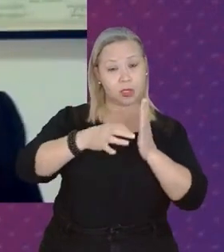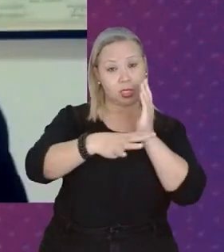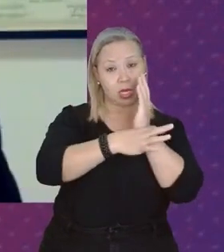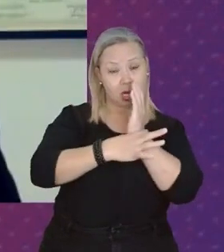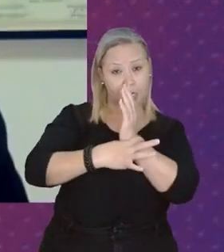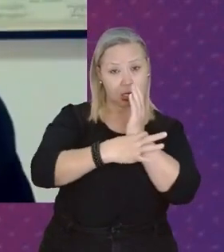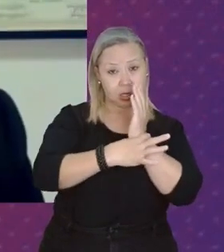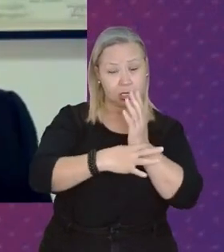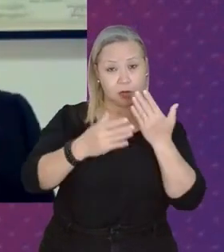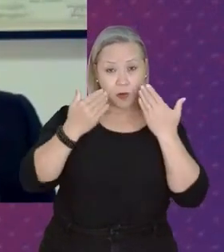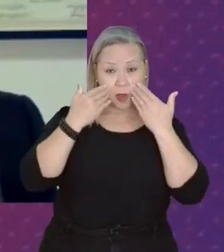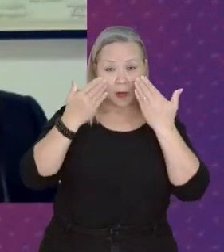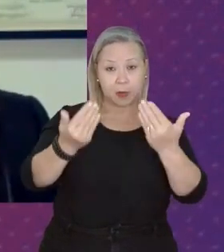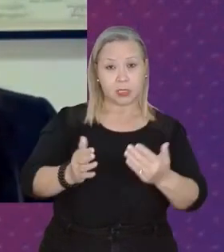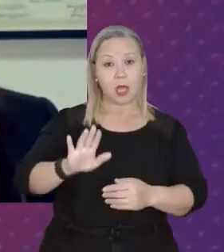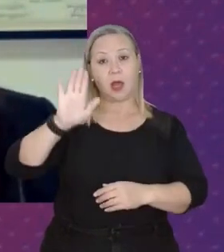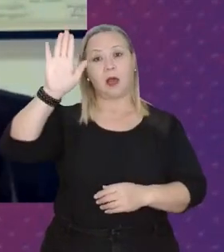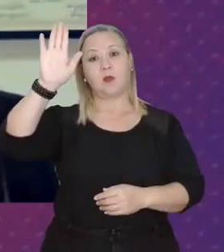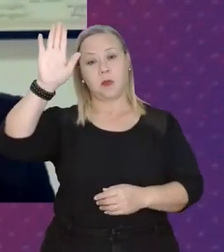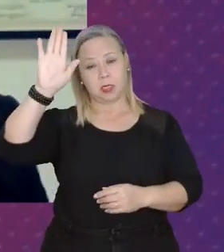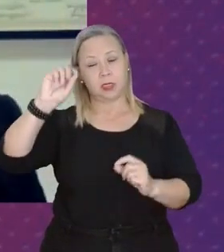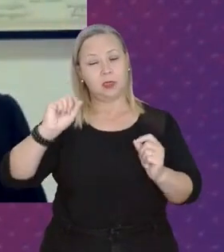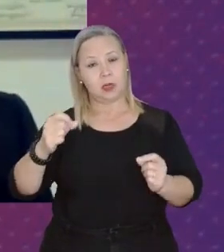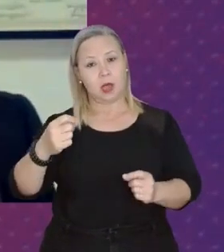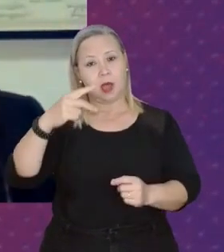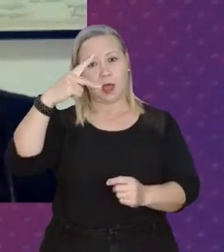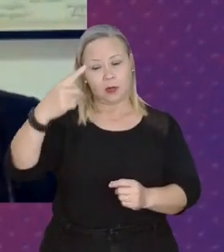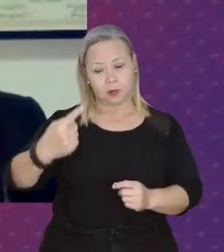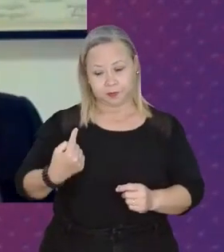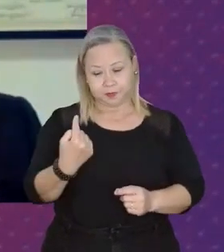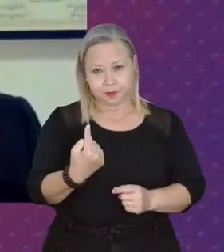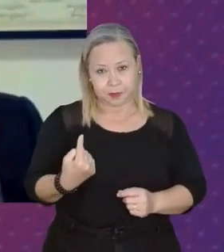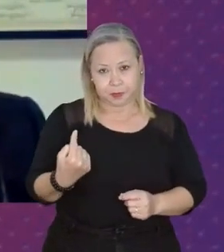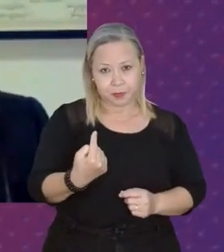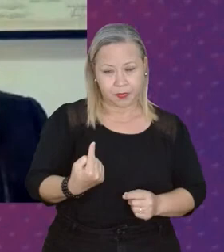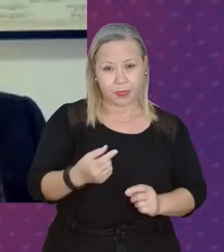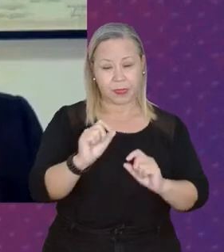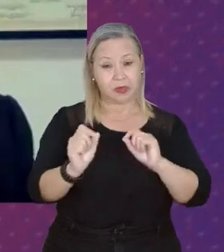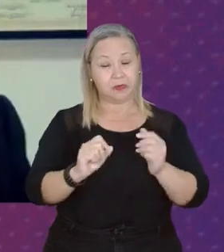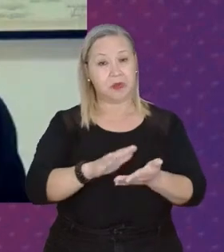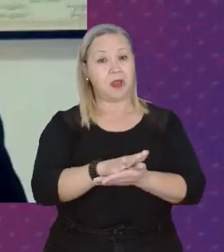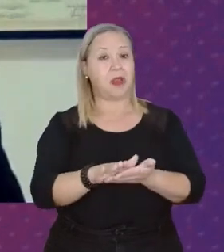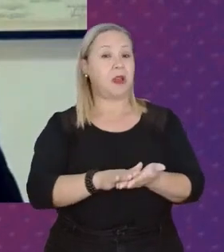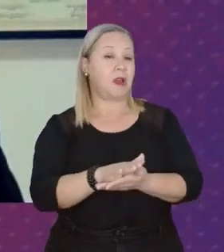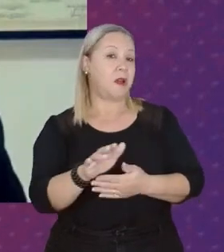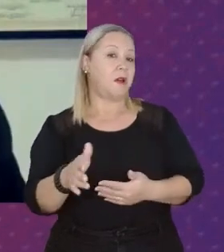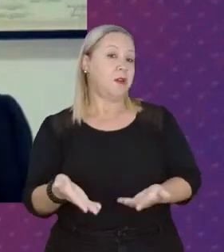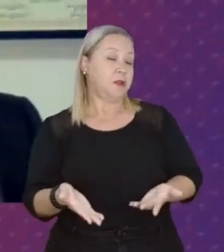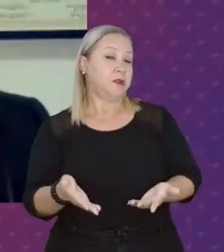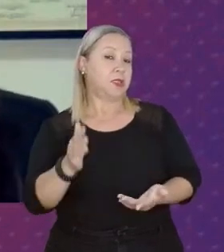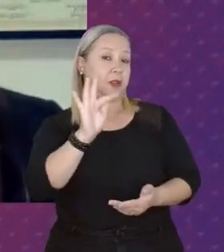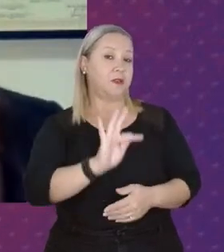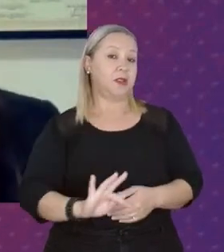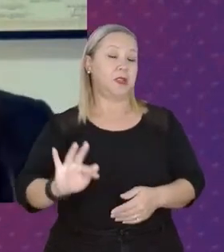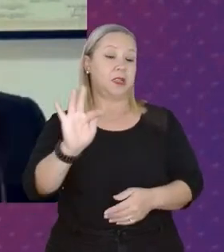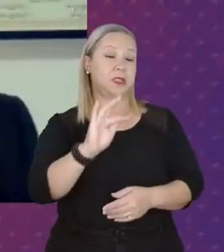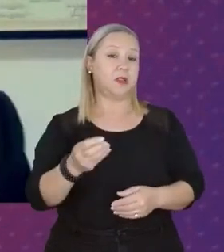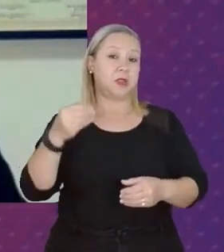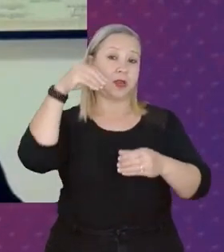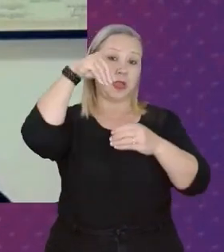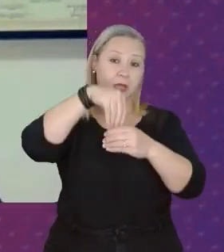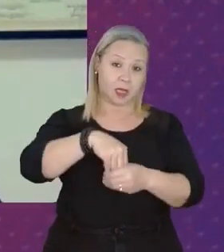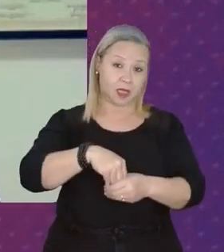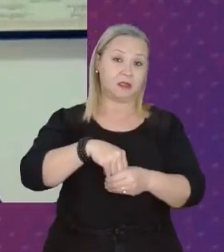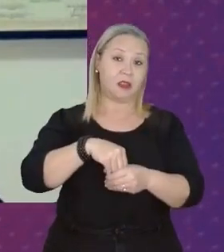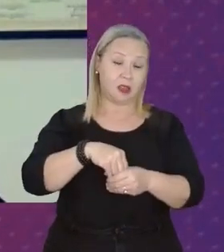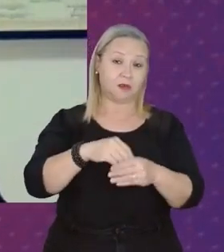apresentar como candidato individual, né, com uma candidatura individual, sem federação, talvez essas pessoas que teriam entrado na chapa fiquem